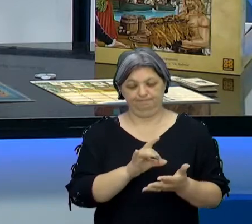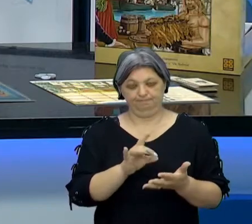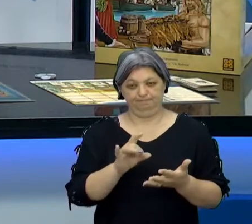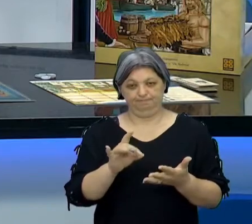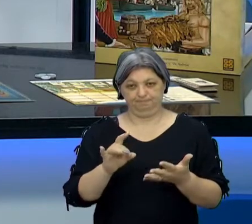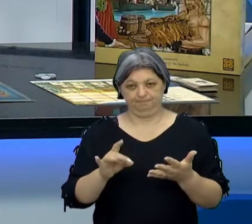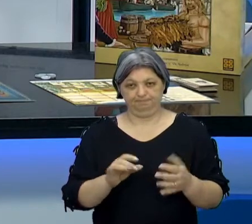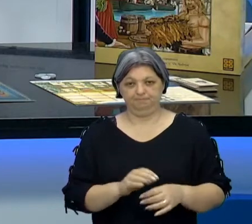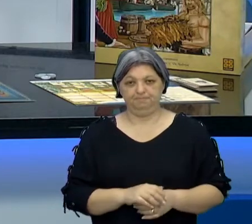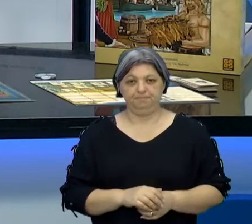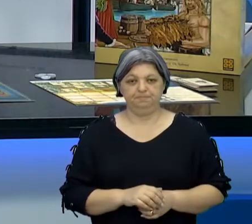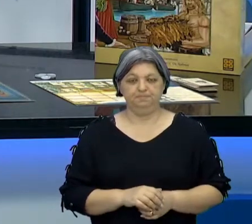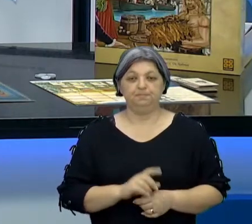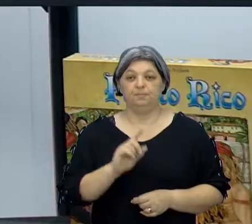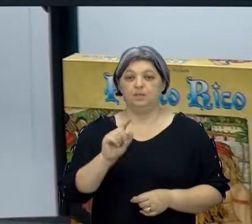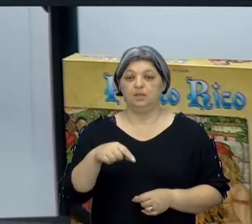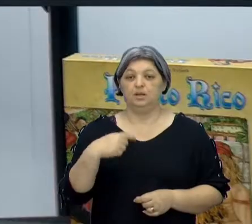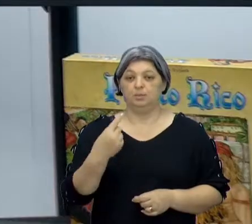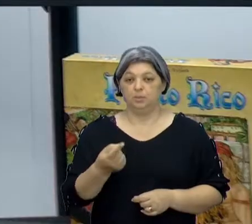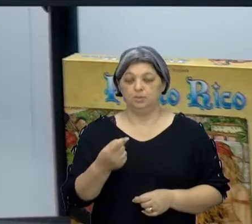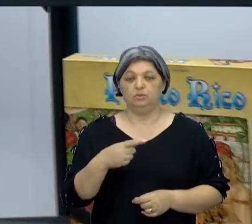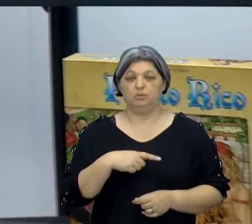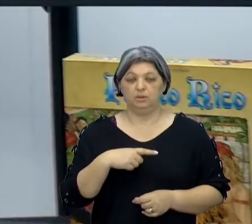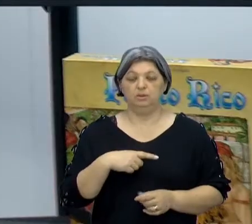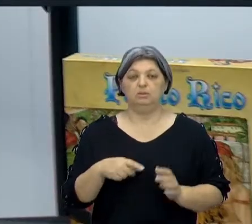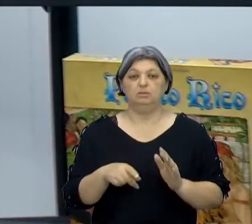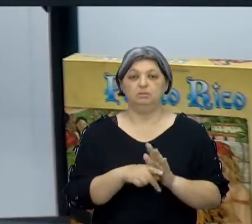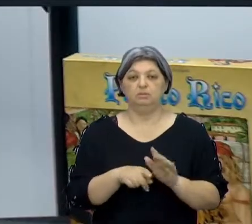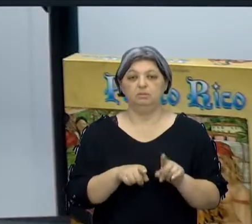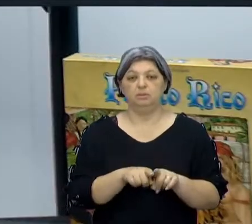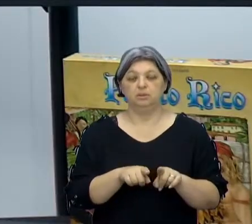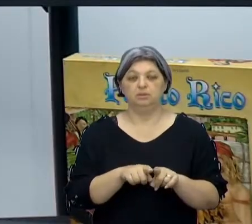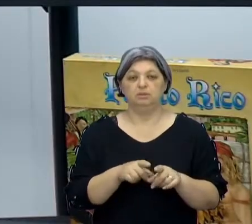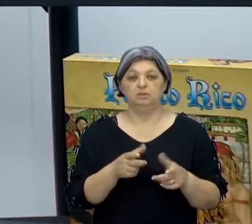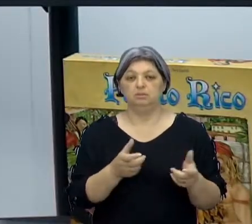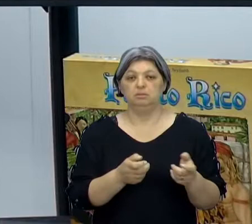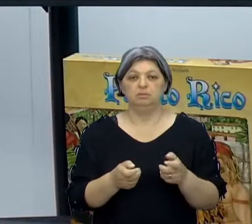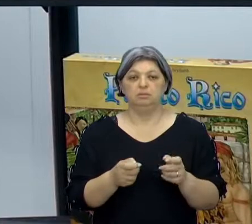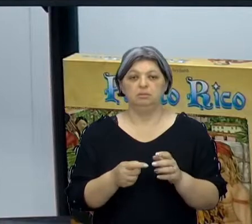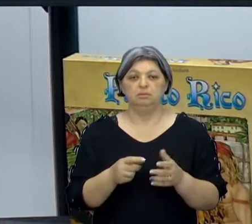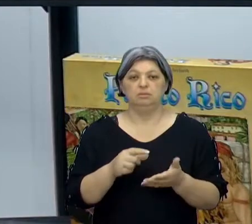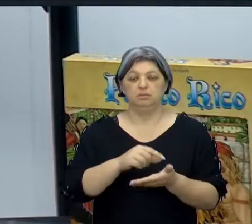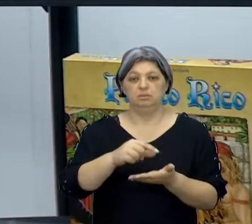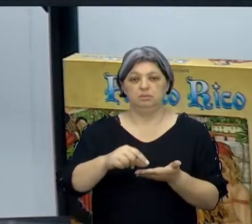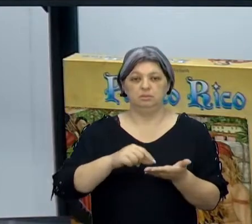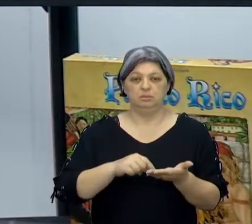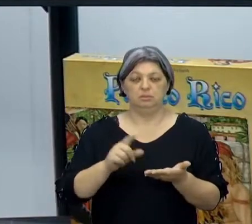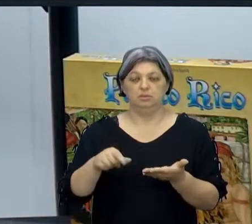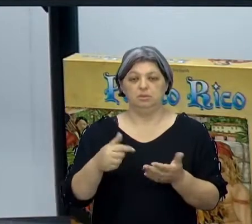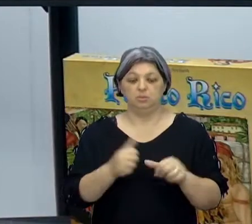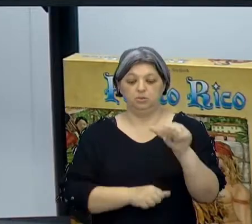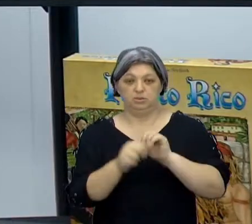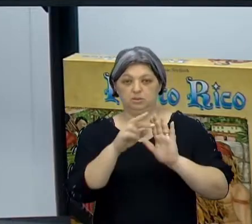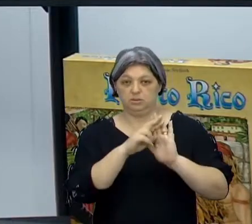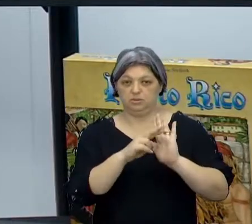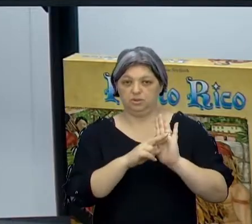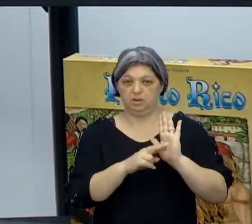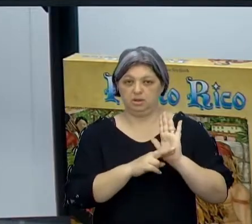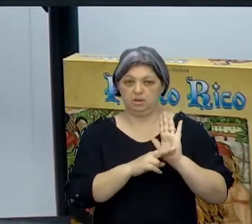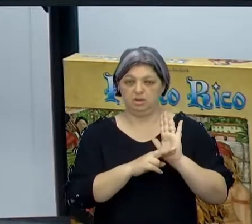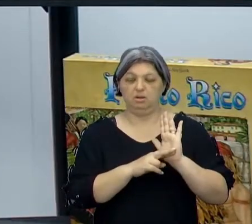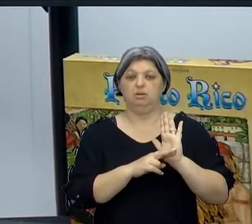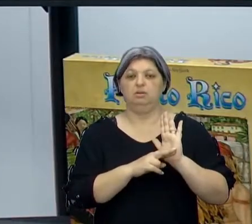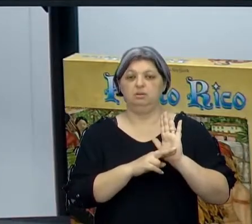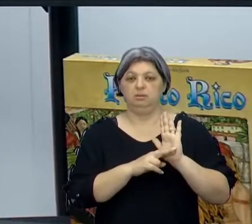E depois, olha só. Alguns jogos eles vão ter algumas mudanças de regras quando jogados com